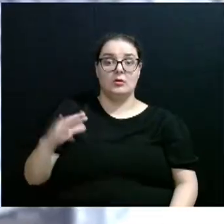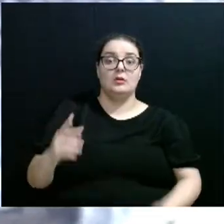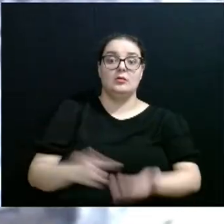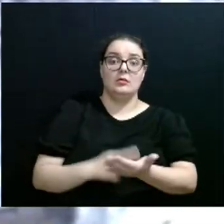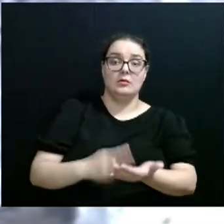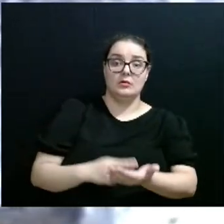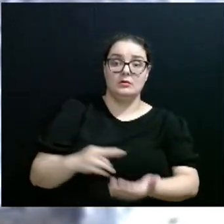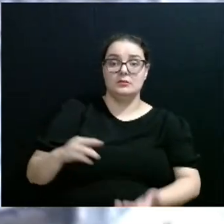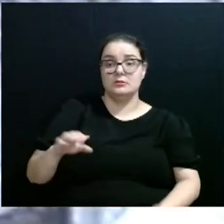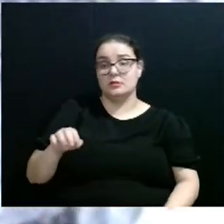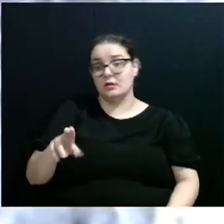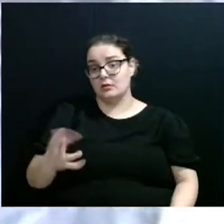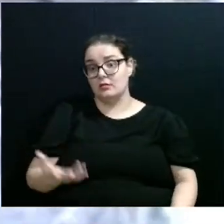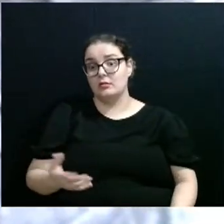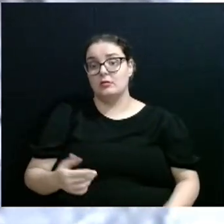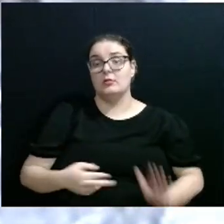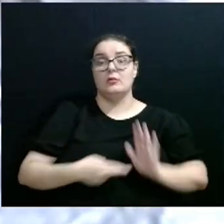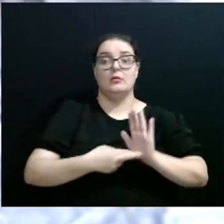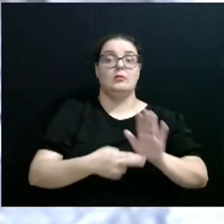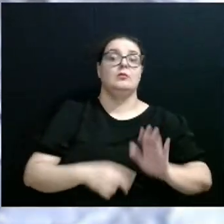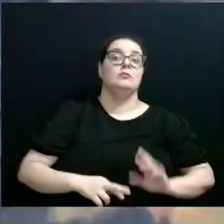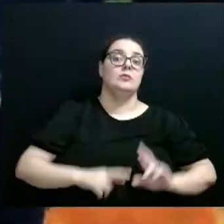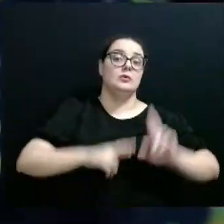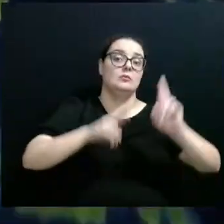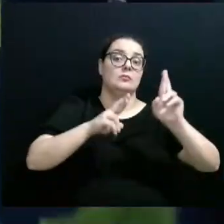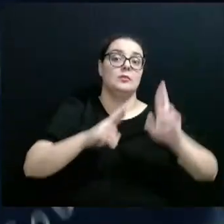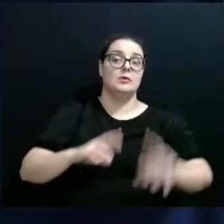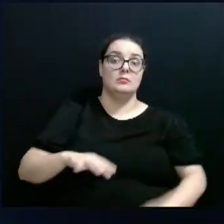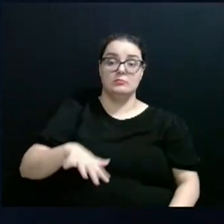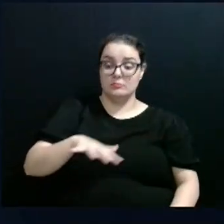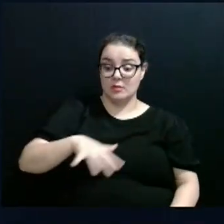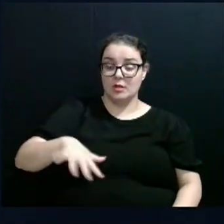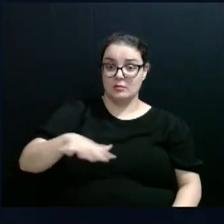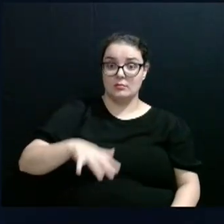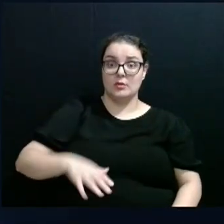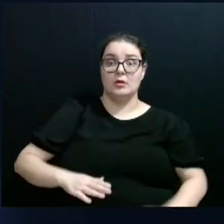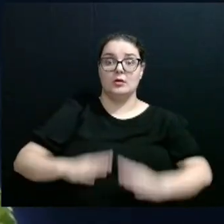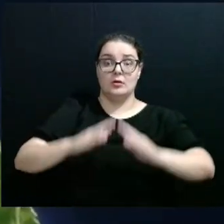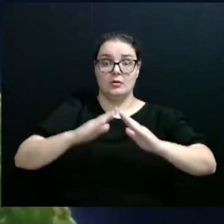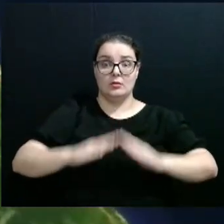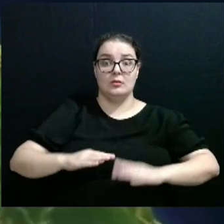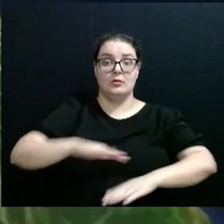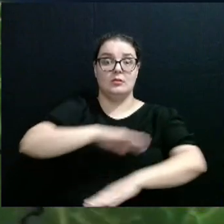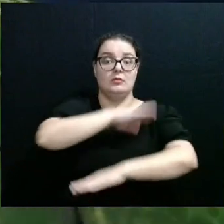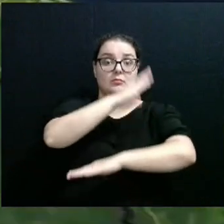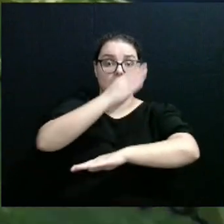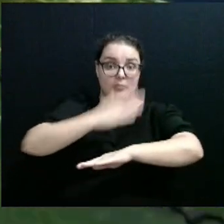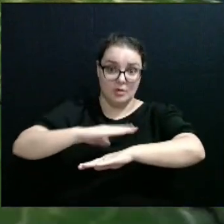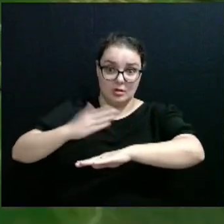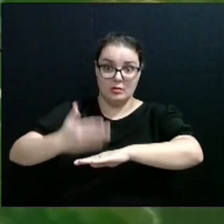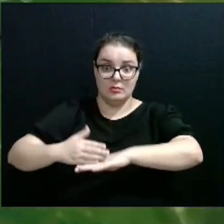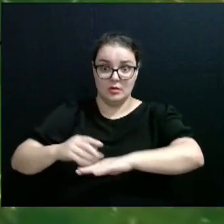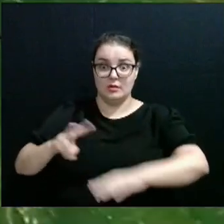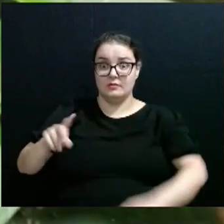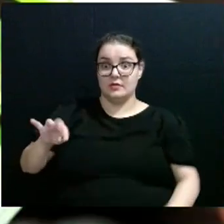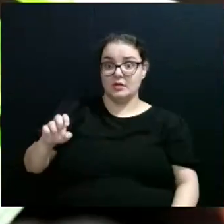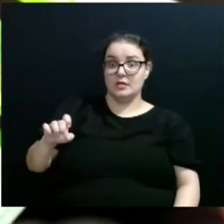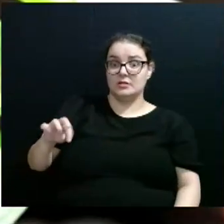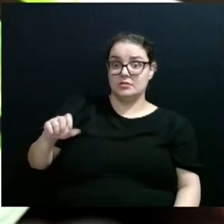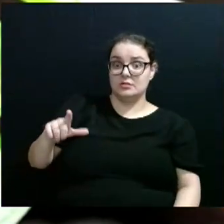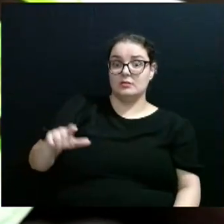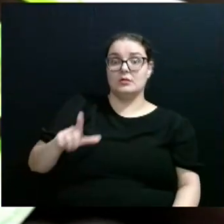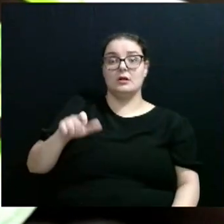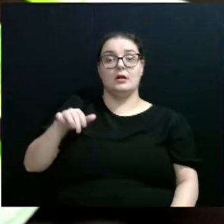oferece esperança para a espécie, que habita as montanhas Anamite entre o Vietnã e Laos. Os